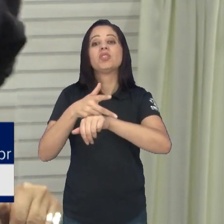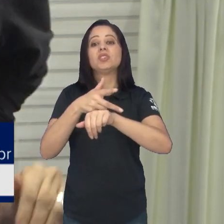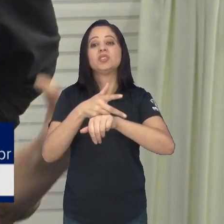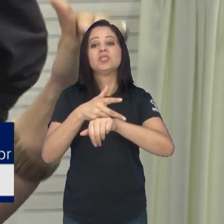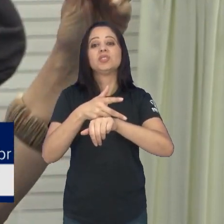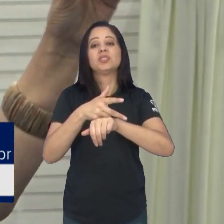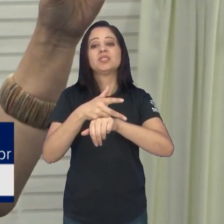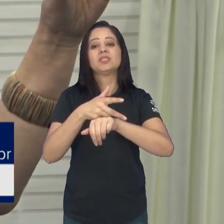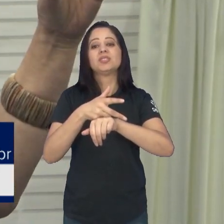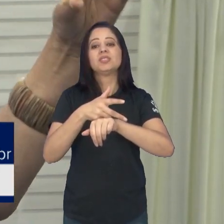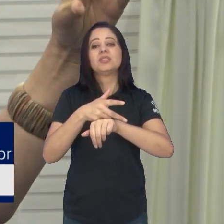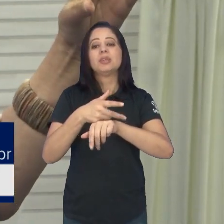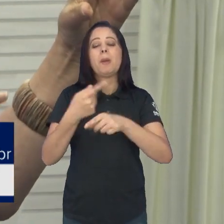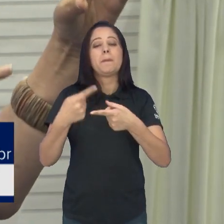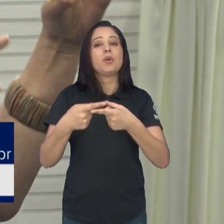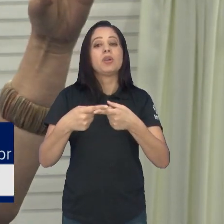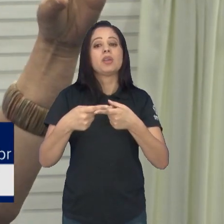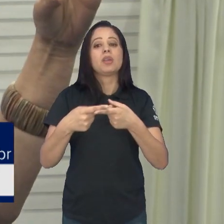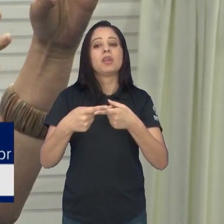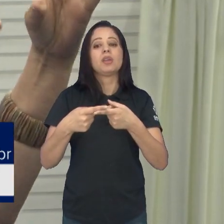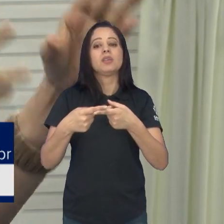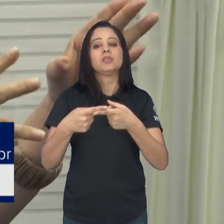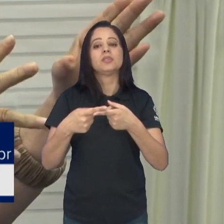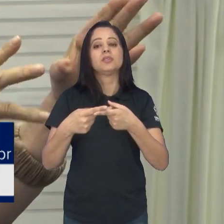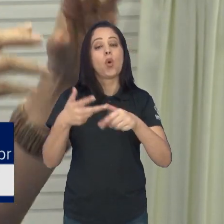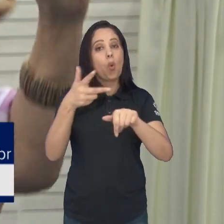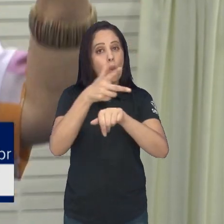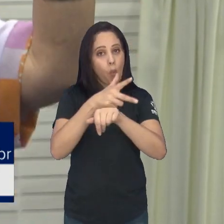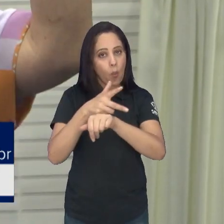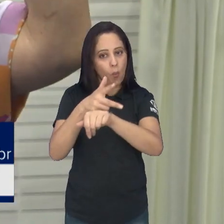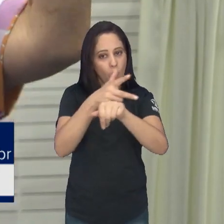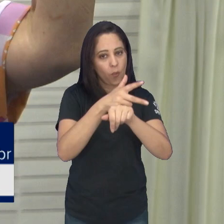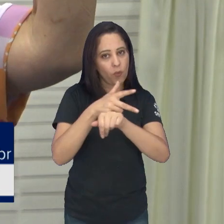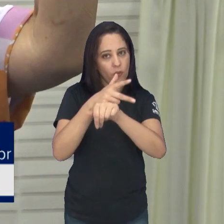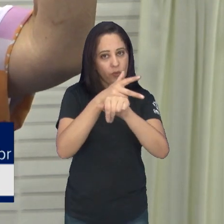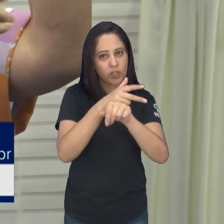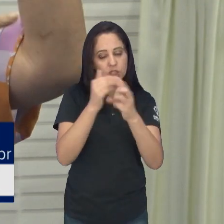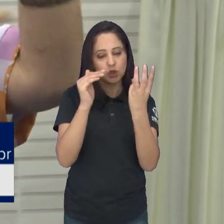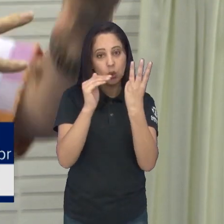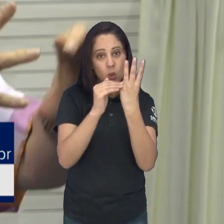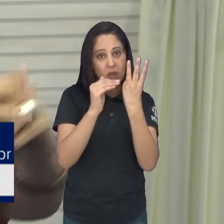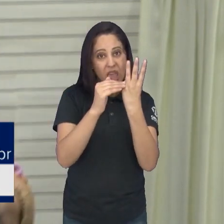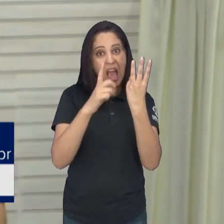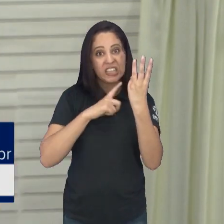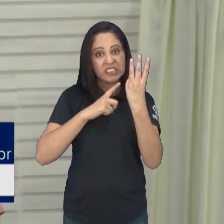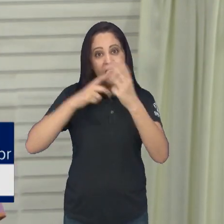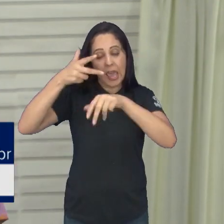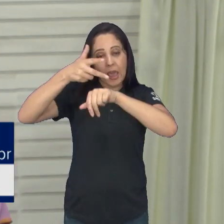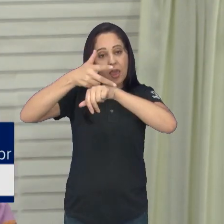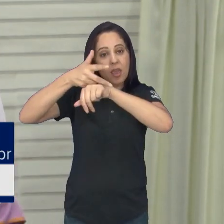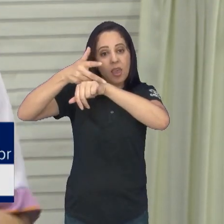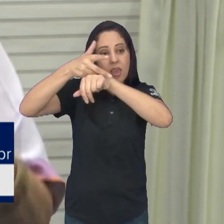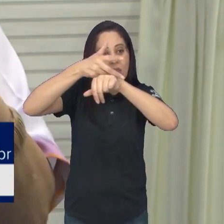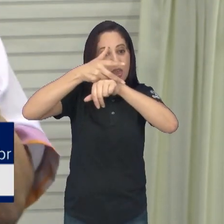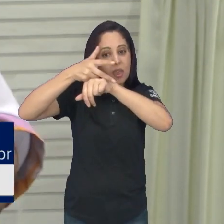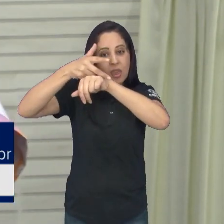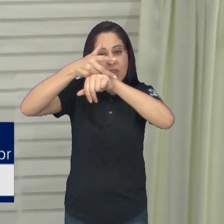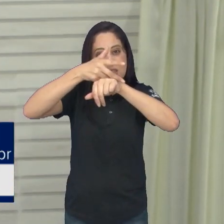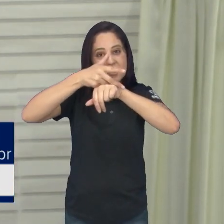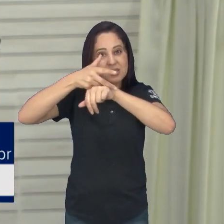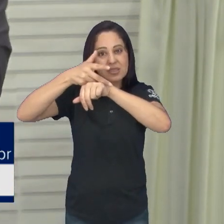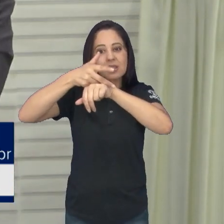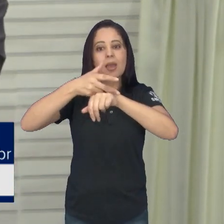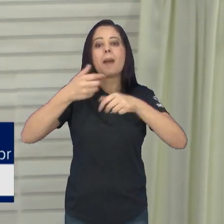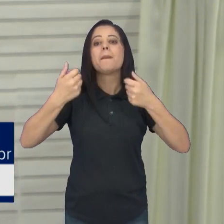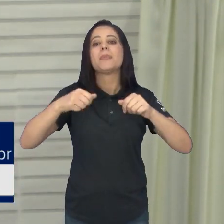passou, o vídeo da Fundação Cultural ali tem uma câmera, que essas imagens